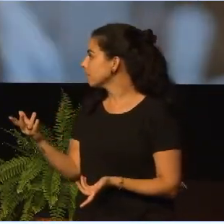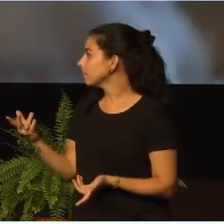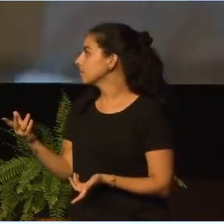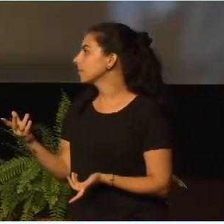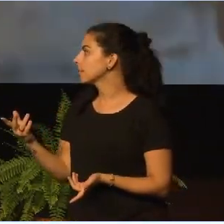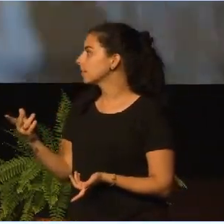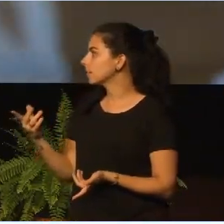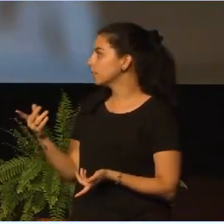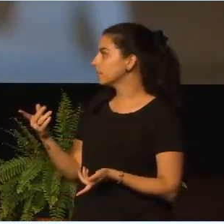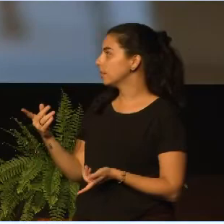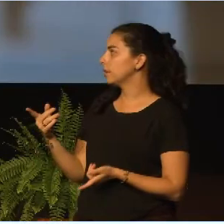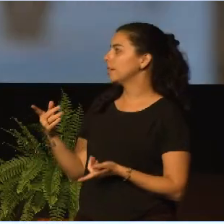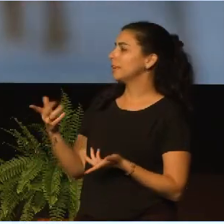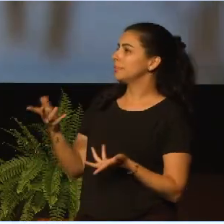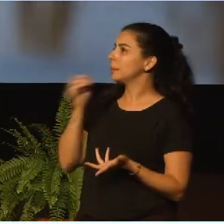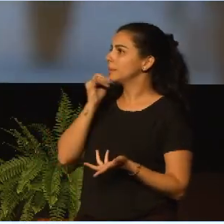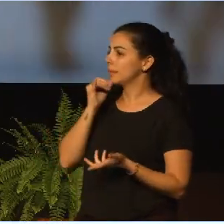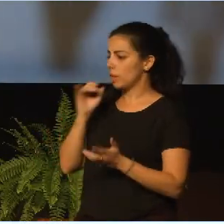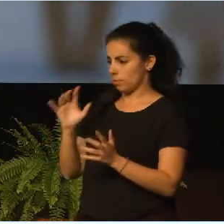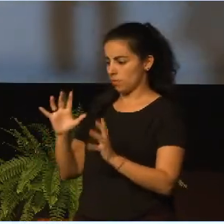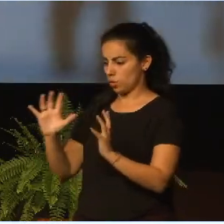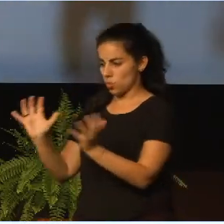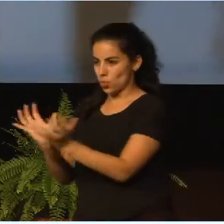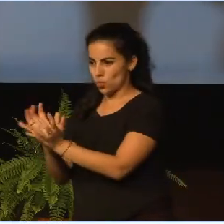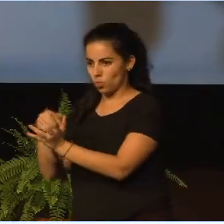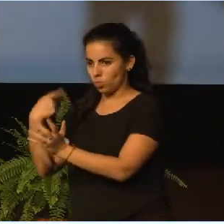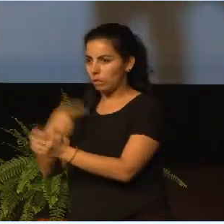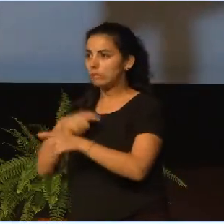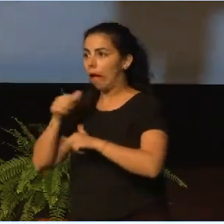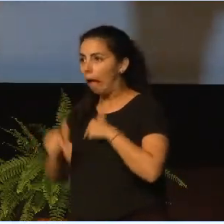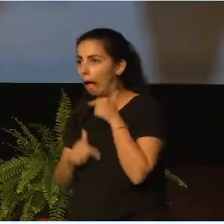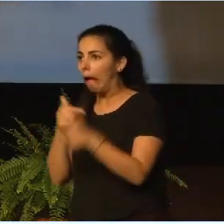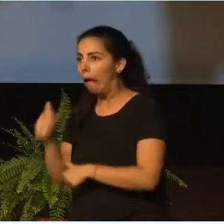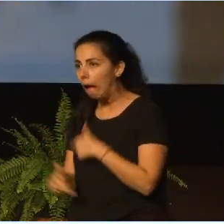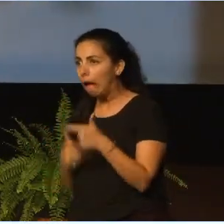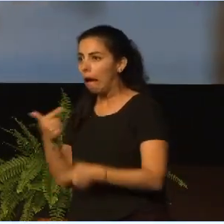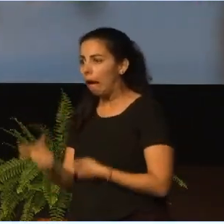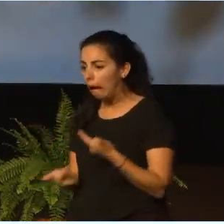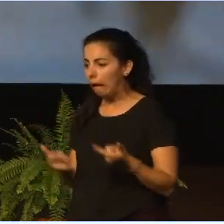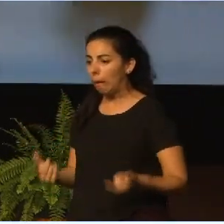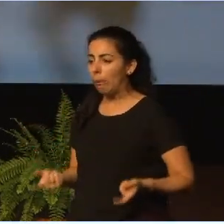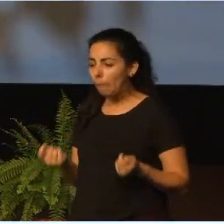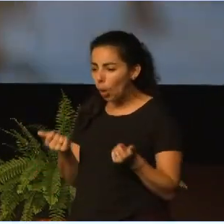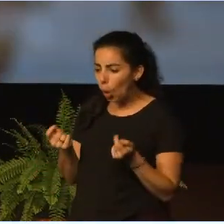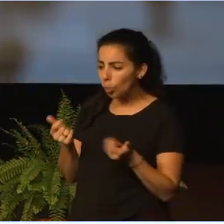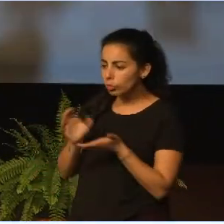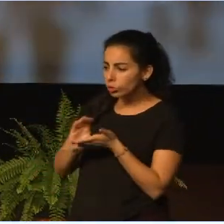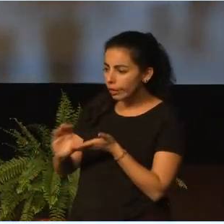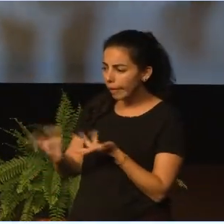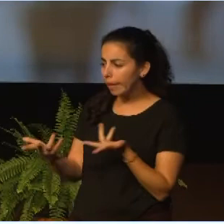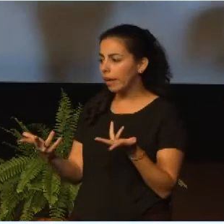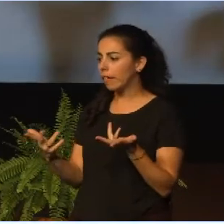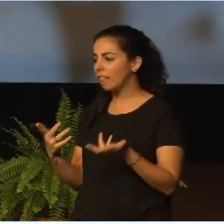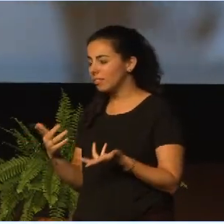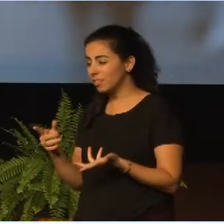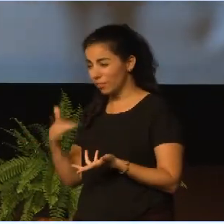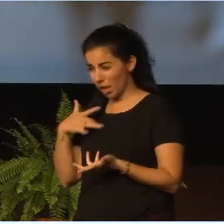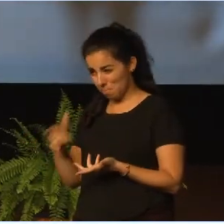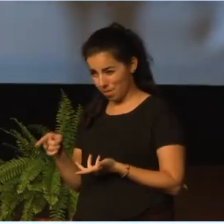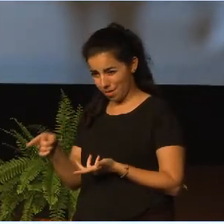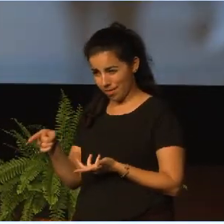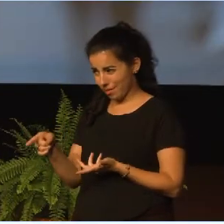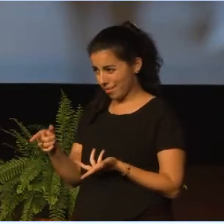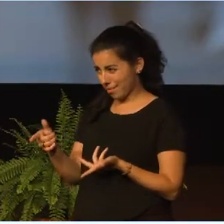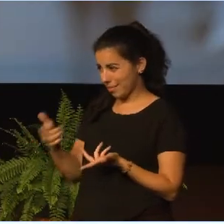equipe entre Data Science Brigade, entre Serenata, uma grana apertada para continuar o projeto por causa de 7, de 80 ou de 250